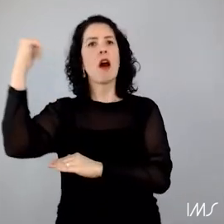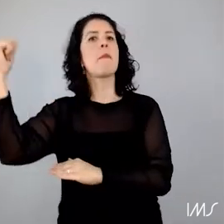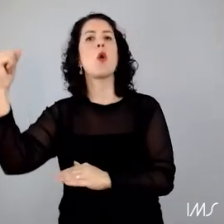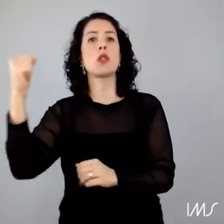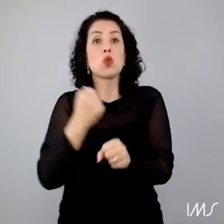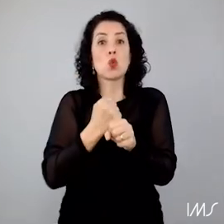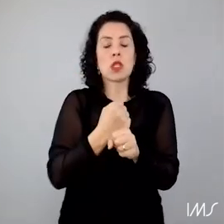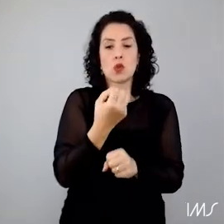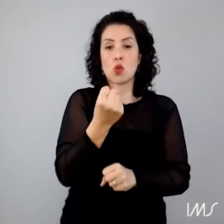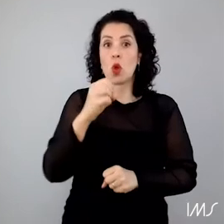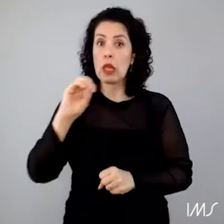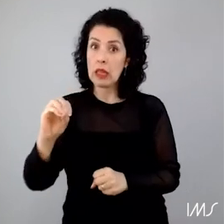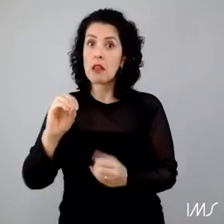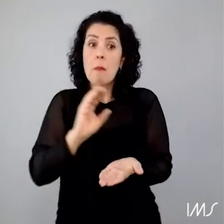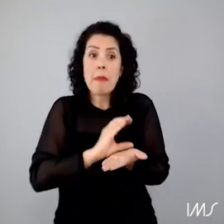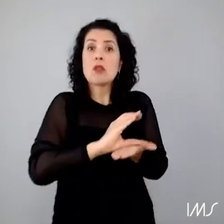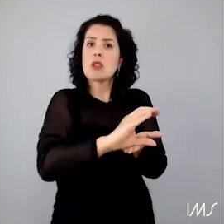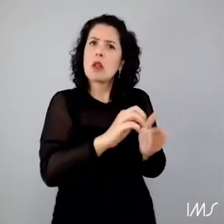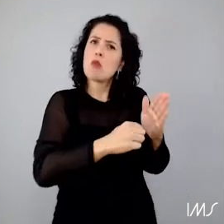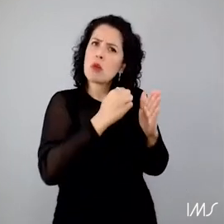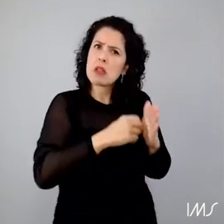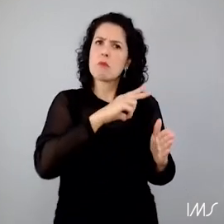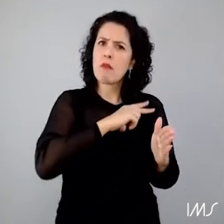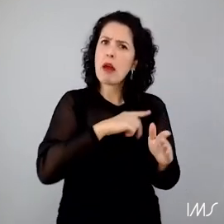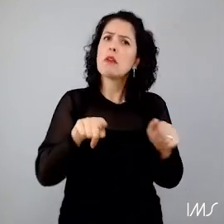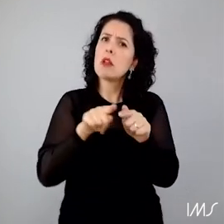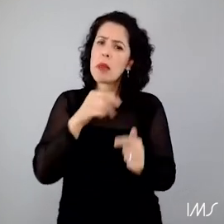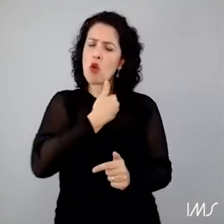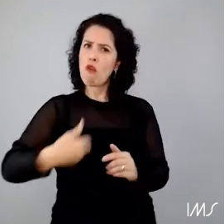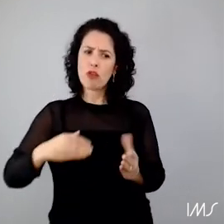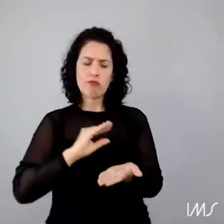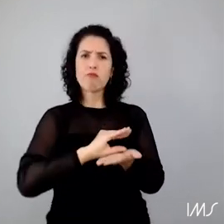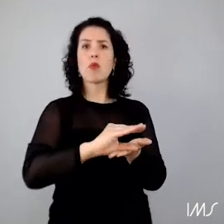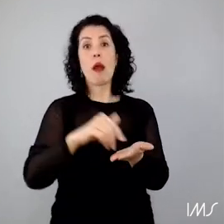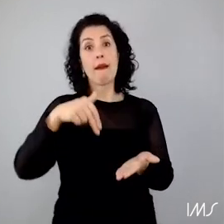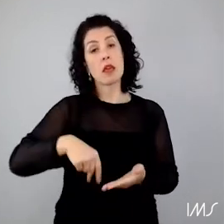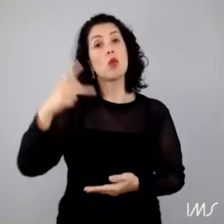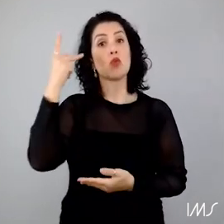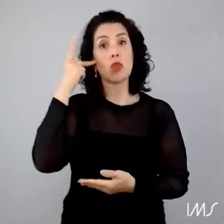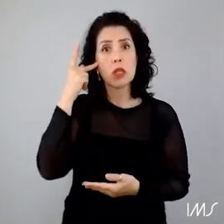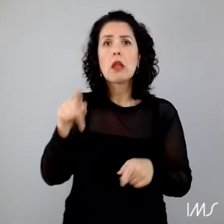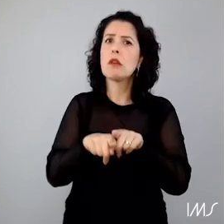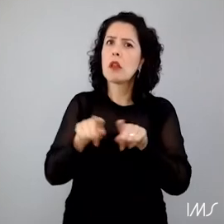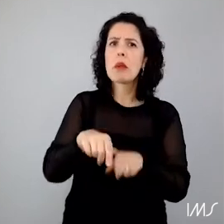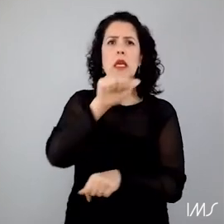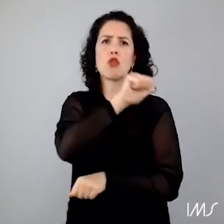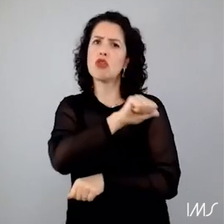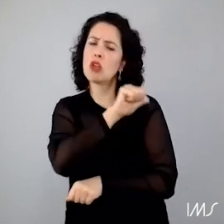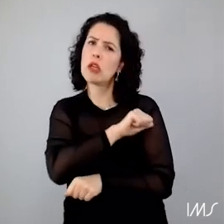por empresas privadas e pelo governo. Isso se verifica no Rio de Janeiro, São Paulo e em outros